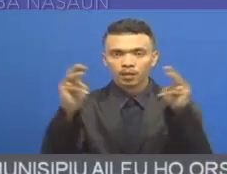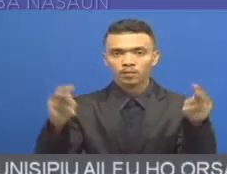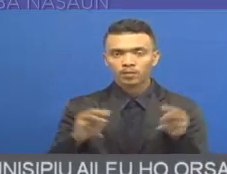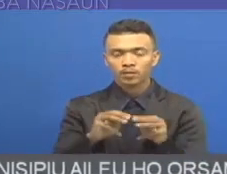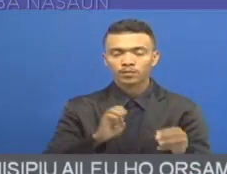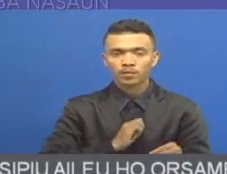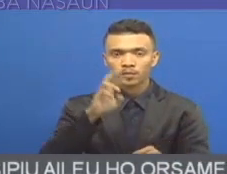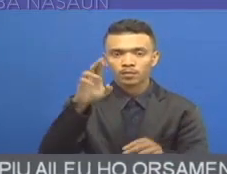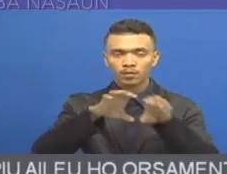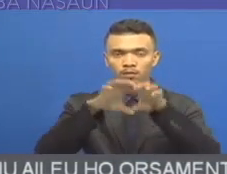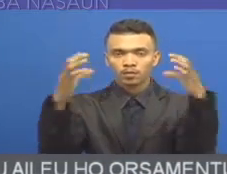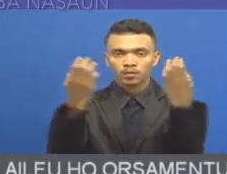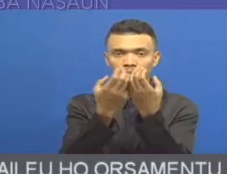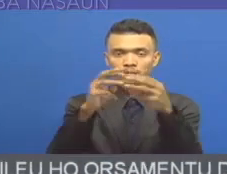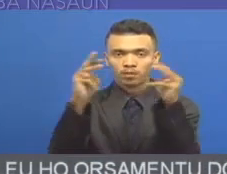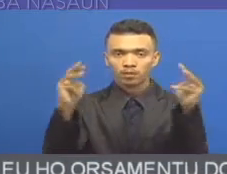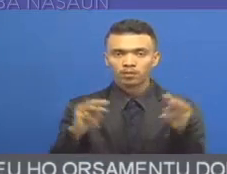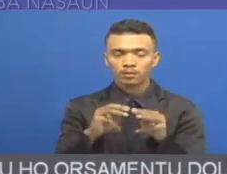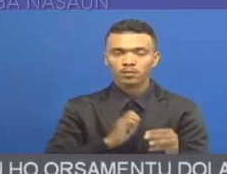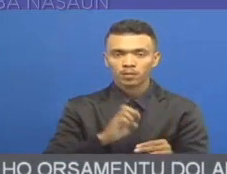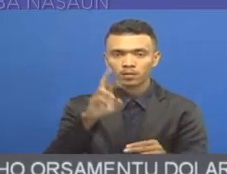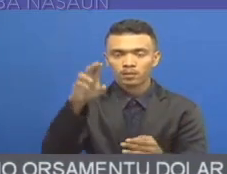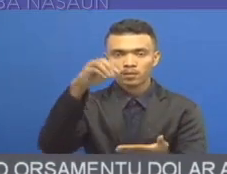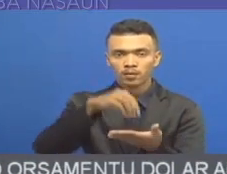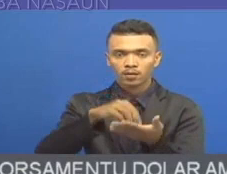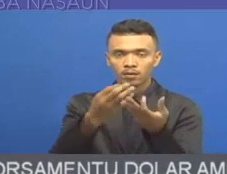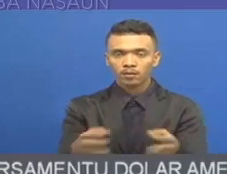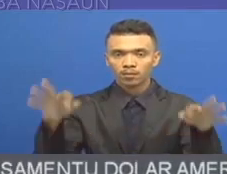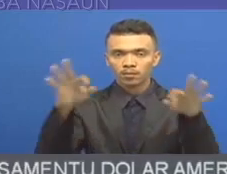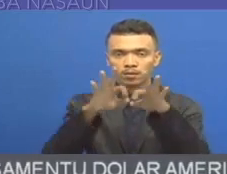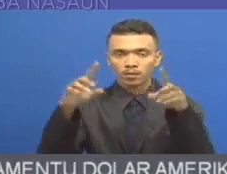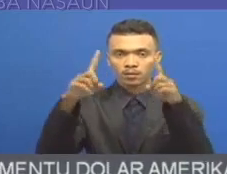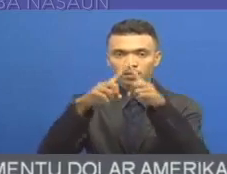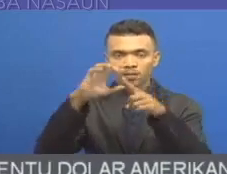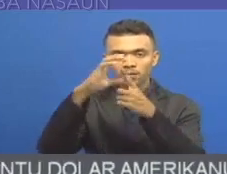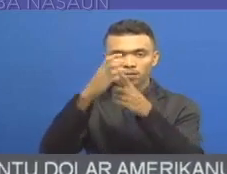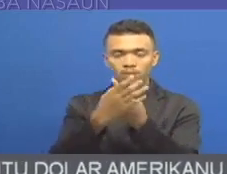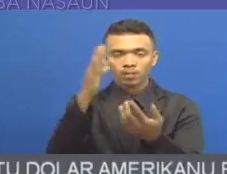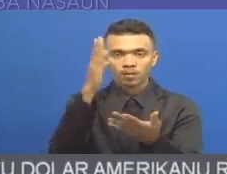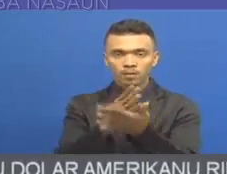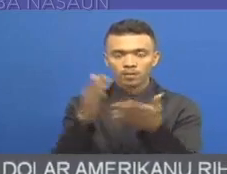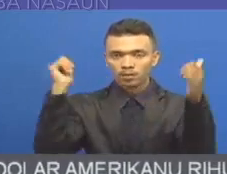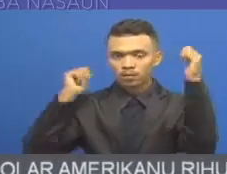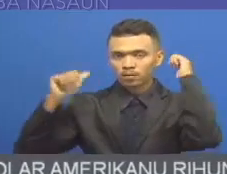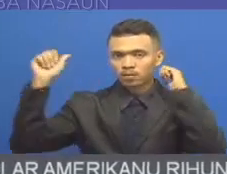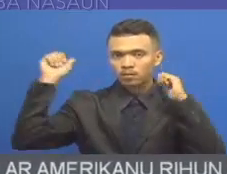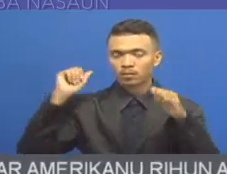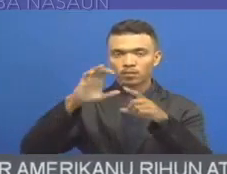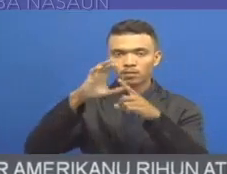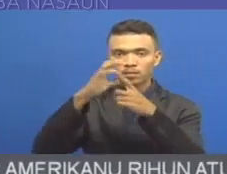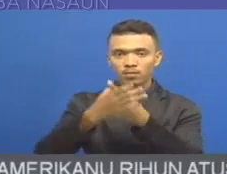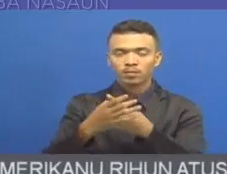E município Ermeira Conselho Consultivo município Ermeira tal prioridade Batarabandu, rodea para atividade cultural